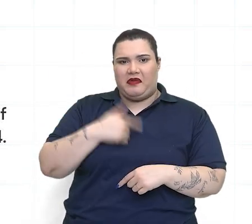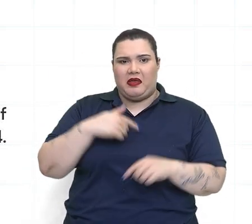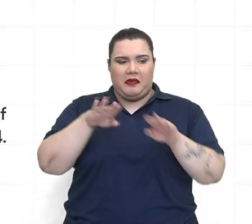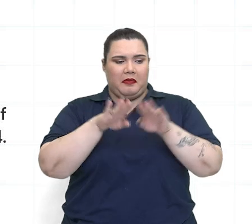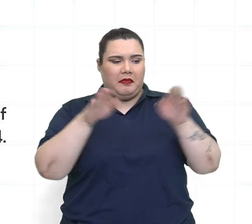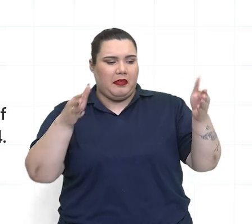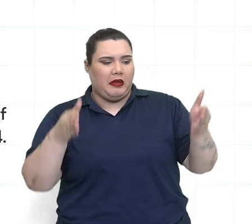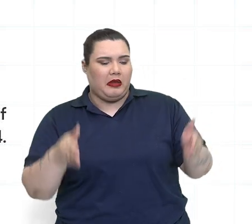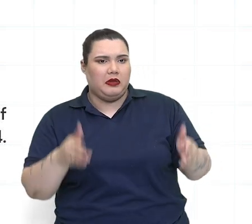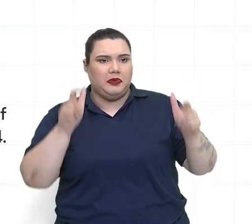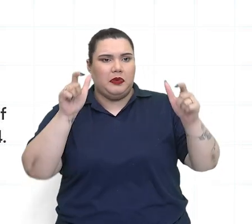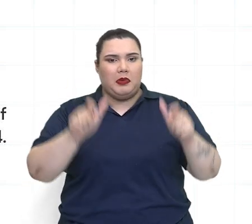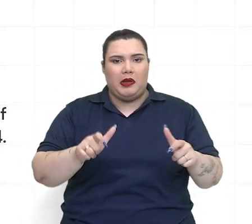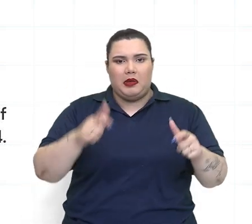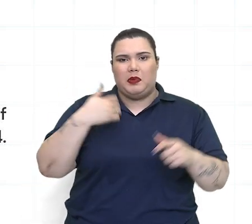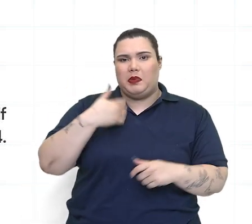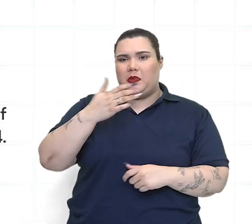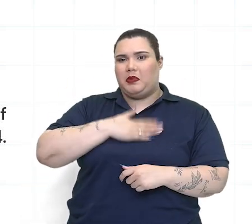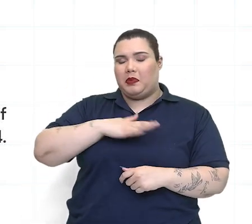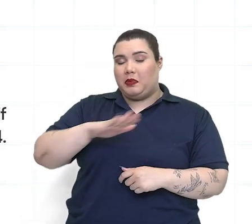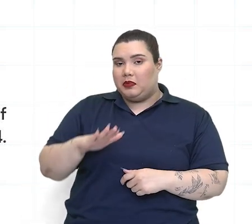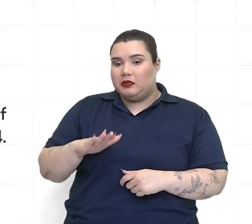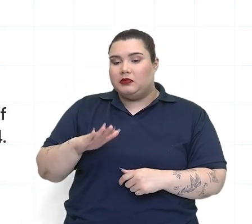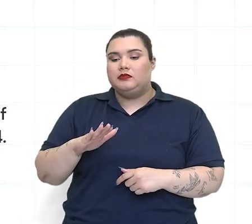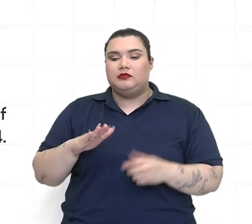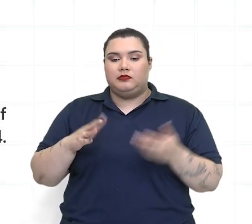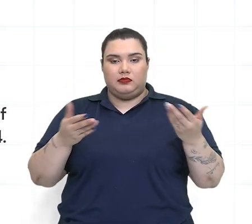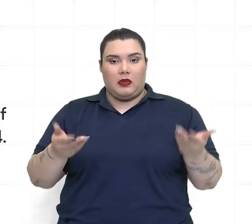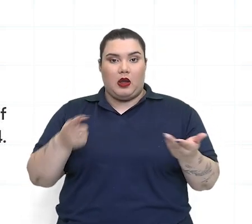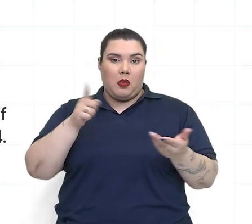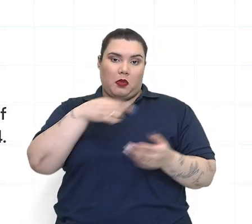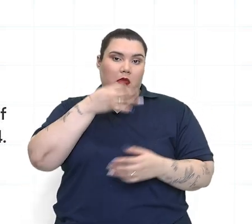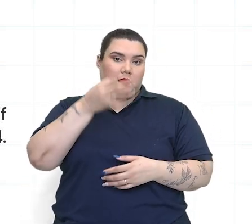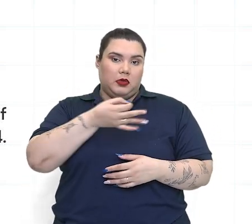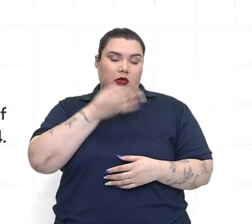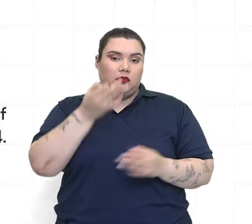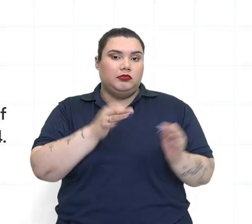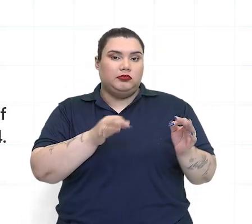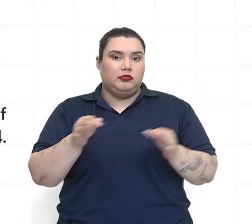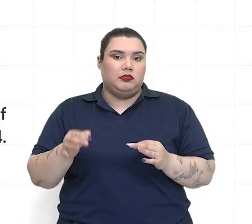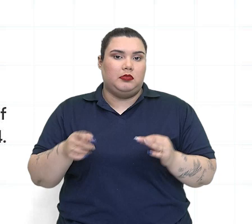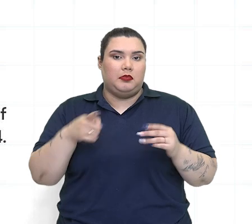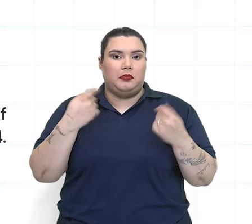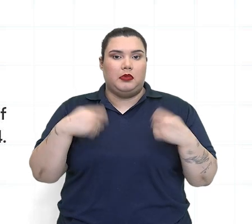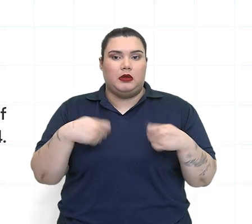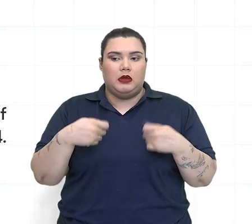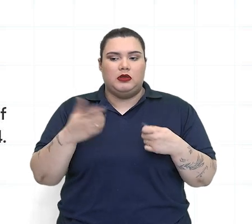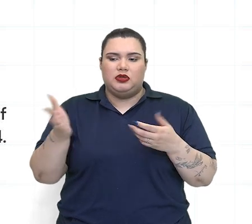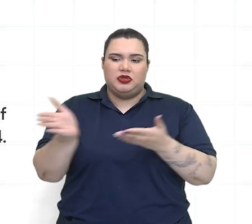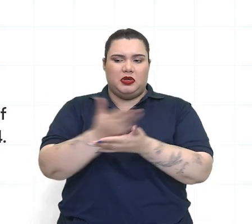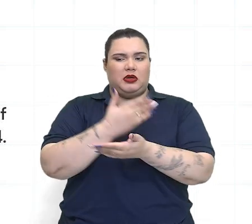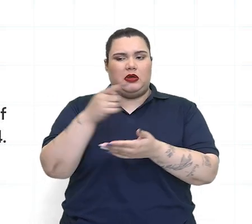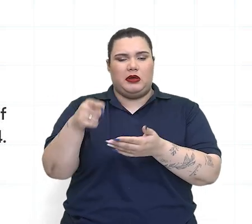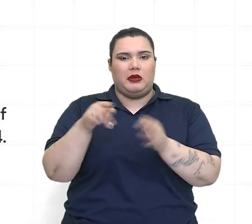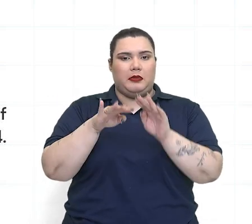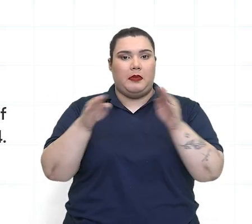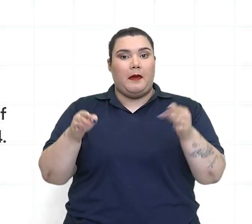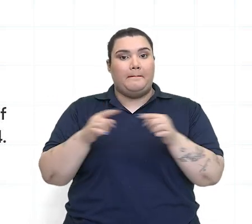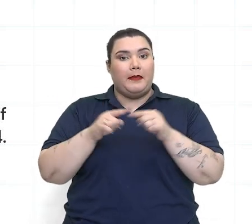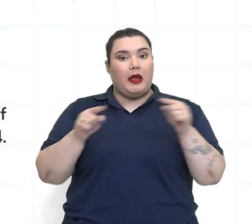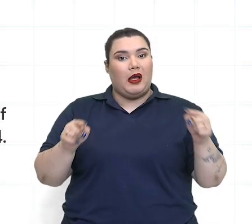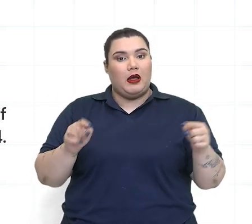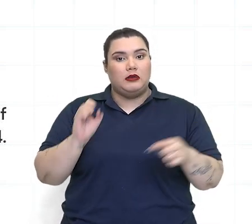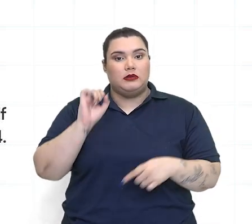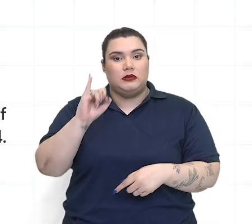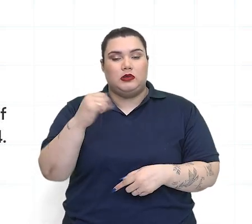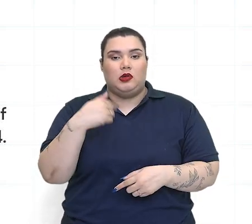em determinado lugar, isso é uma opinião, né? Você tem que tirar daí. Mas, quando